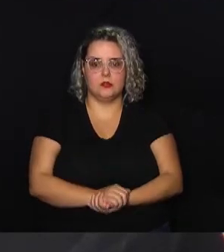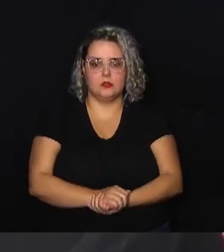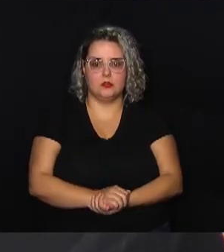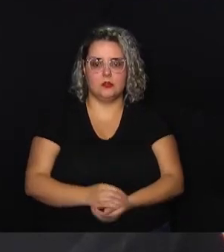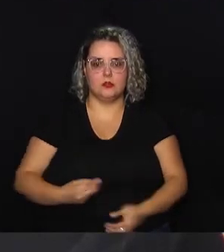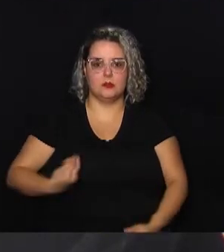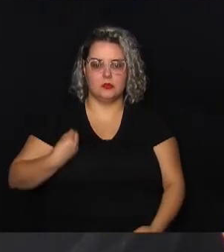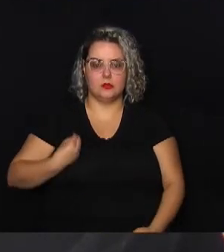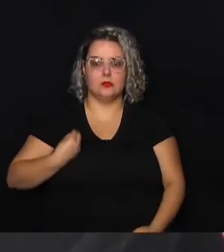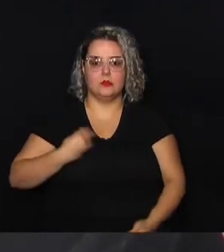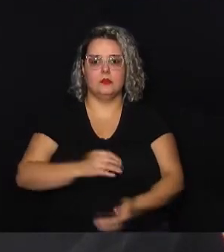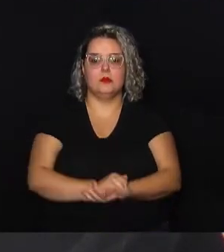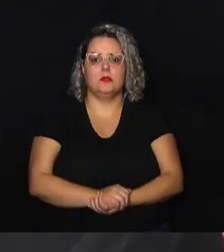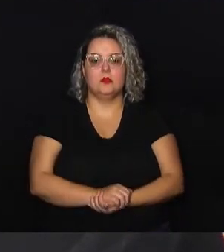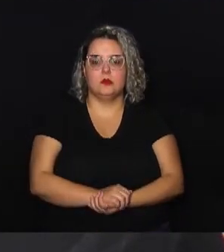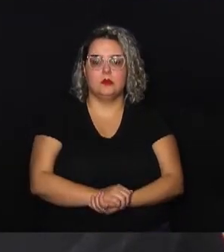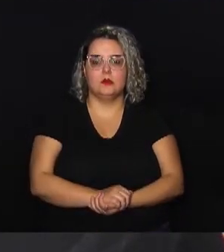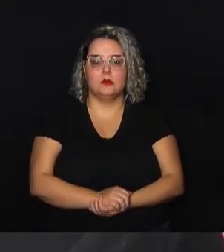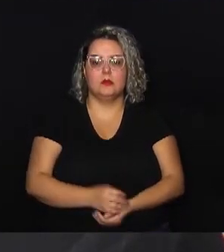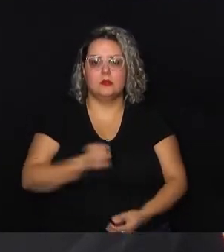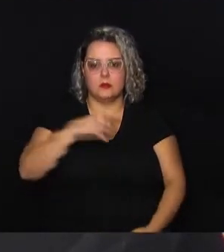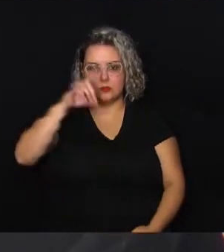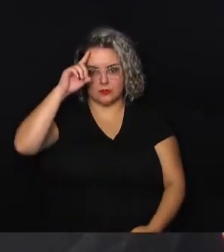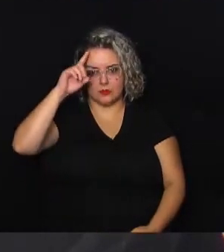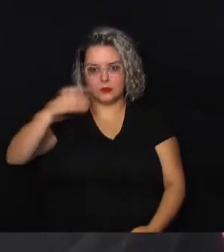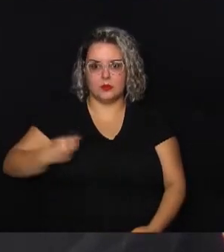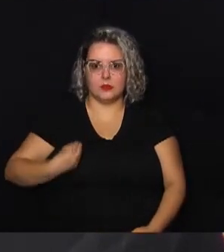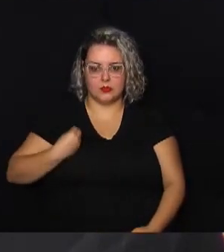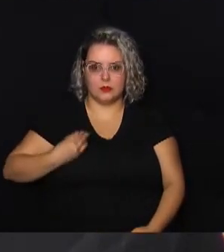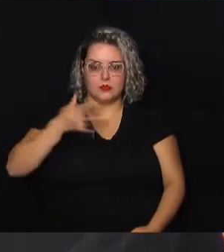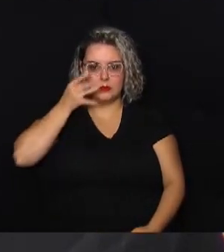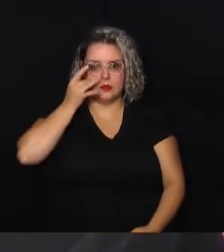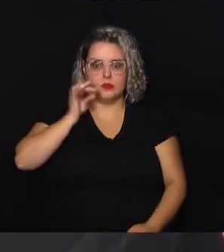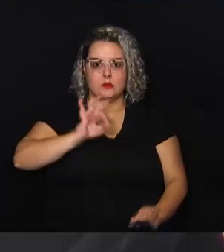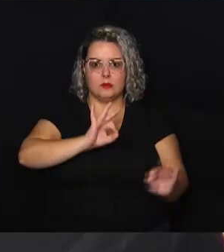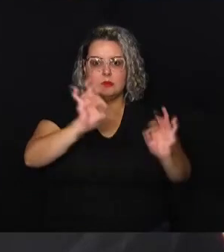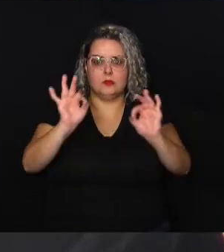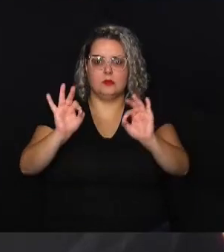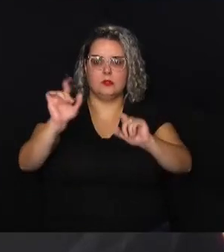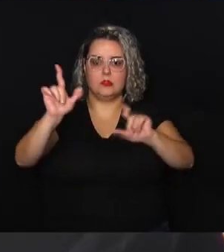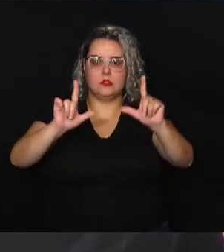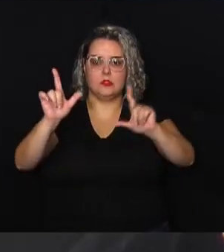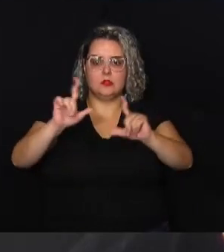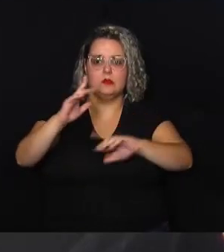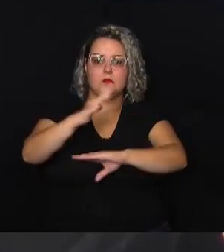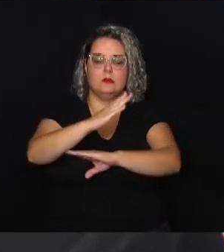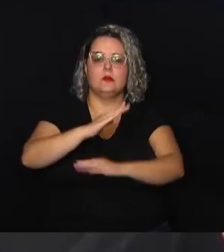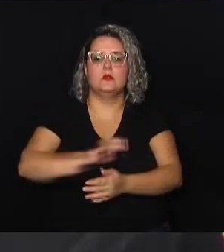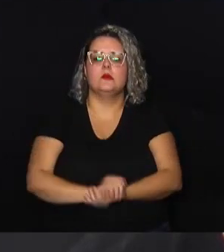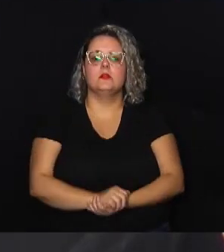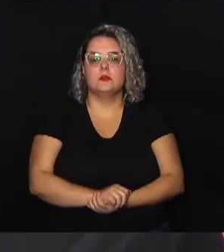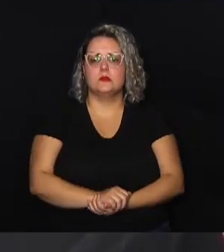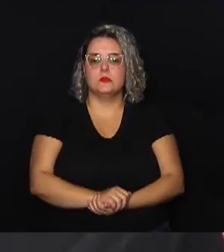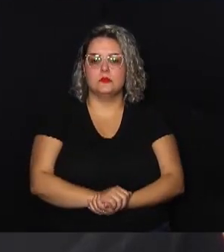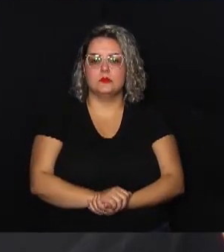aqui. Bom dia também ao público presente e também ao público que nos acompanha na TV Câmara.